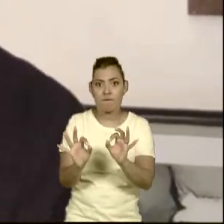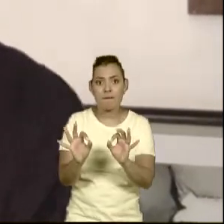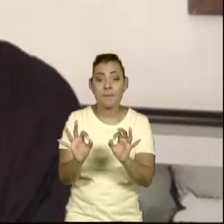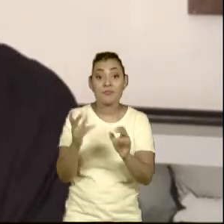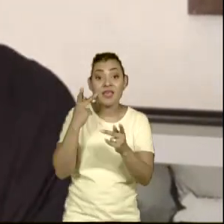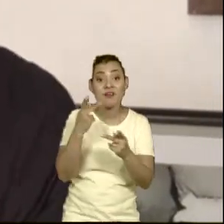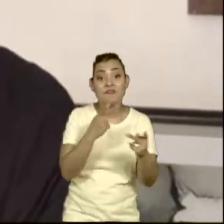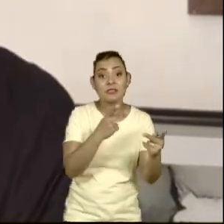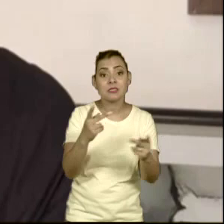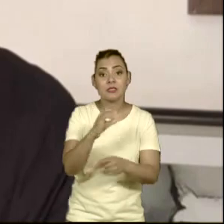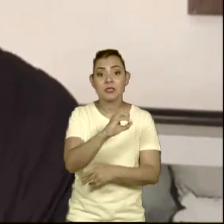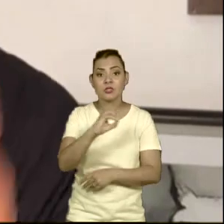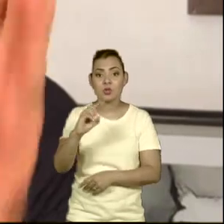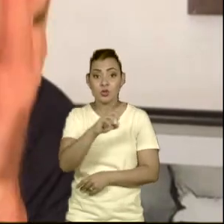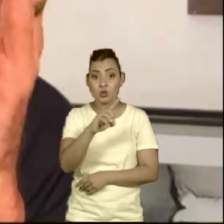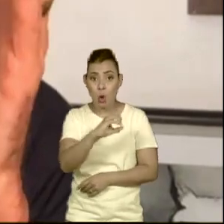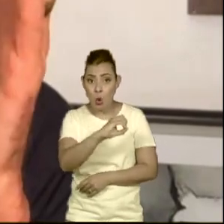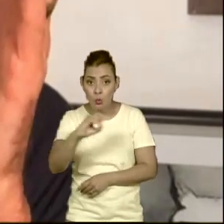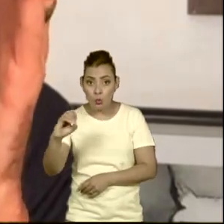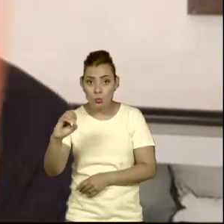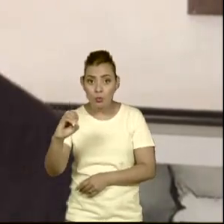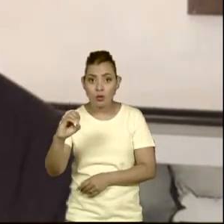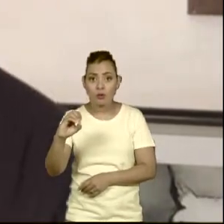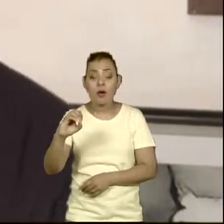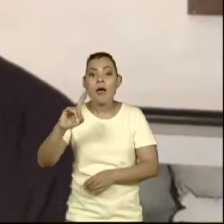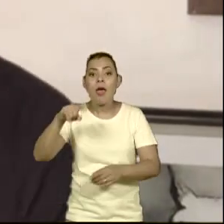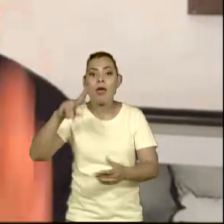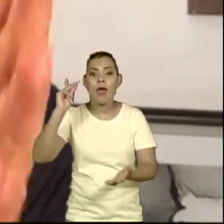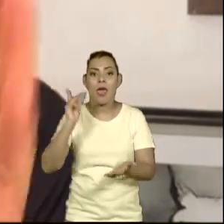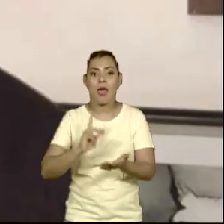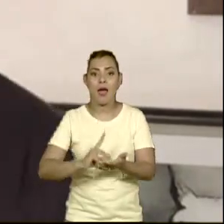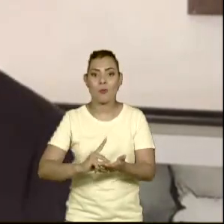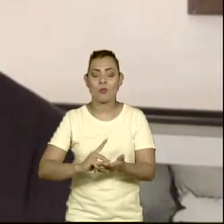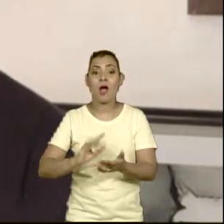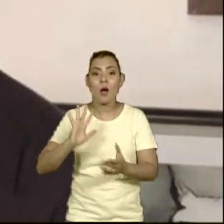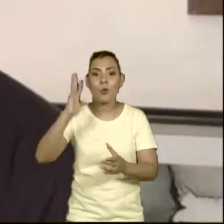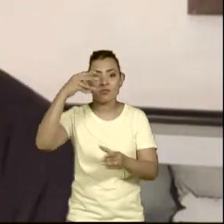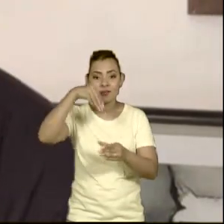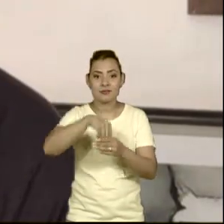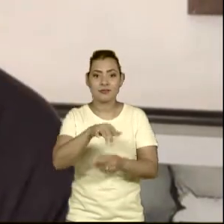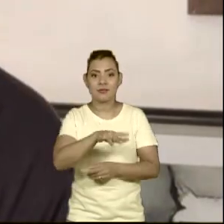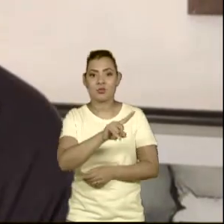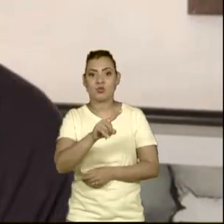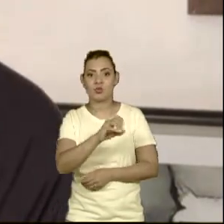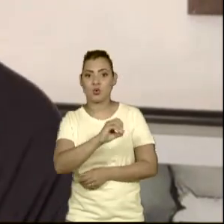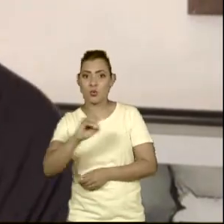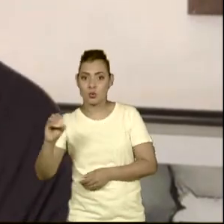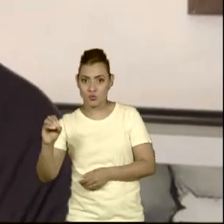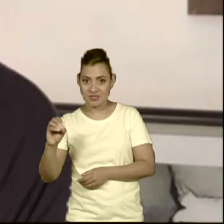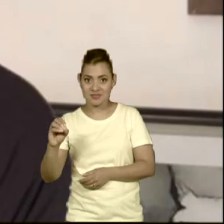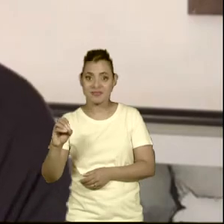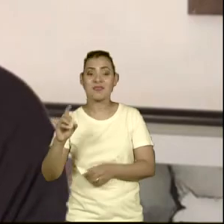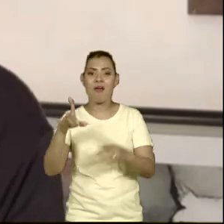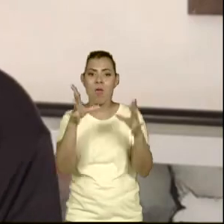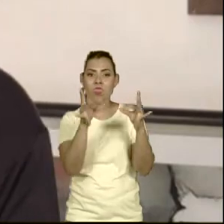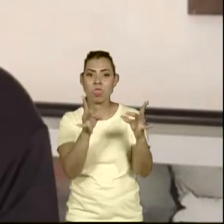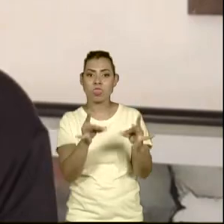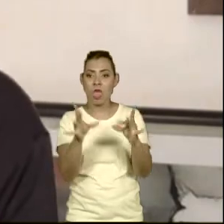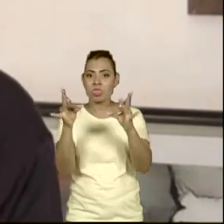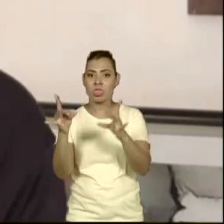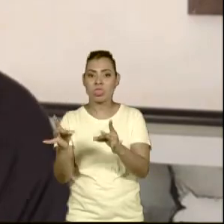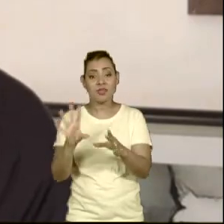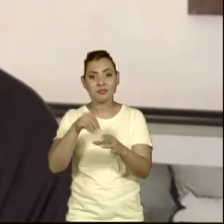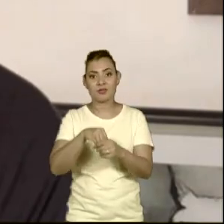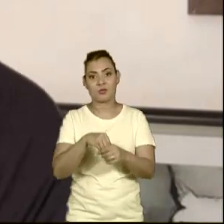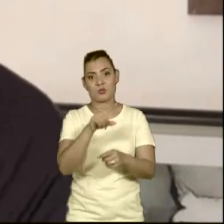uma visita ao zoológico se tornou um fato. Acontece no zoológico esse programa, esse programa é assim, assim, assim, assim, assado, acontece